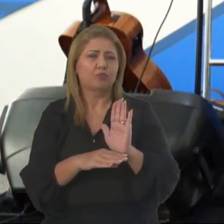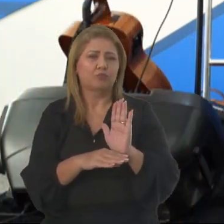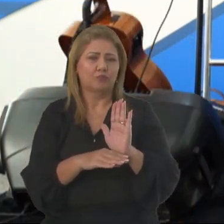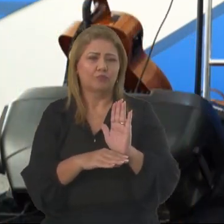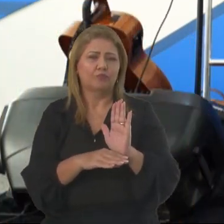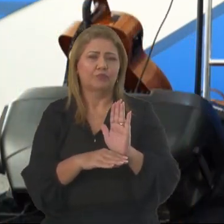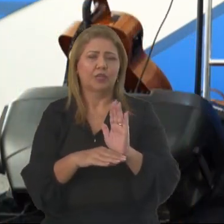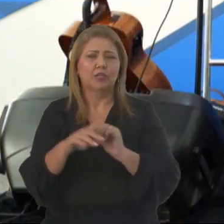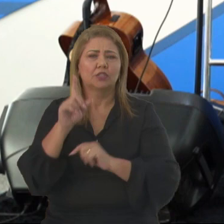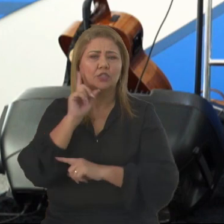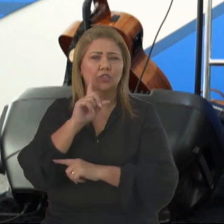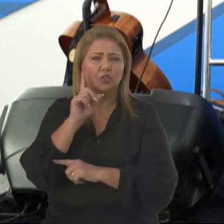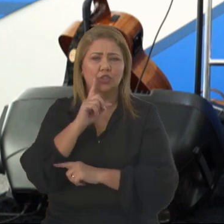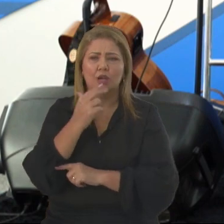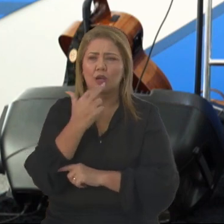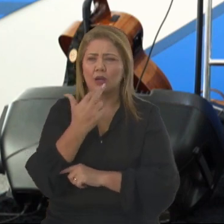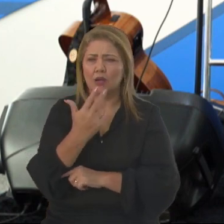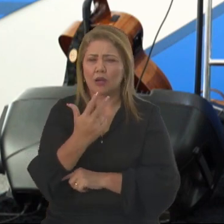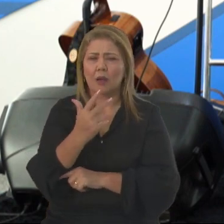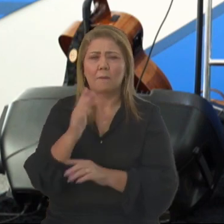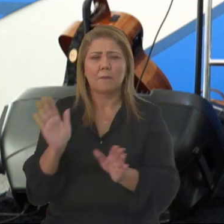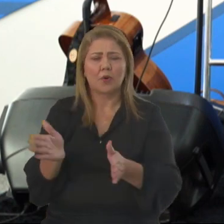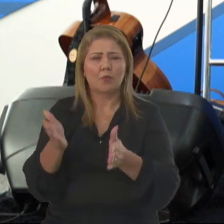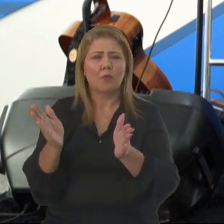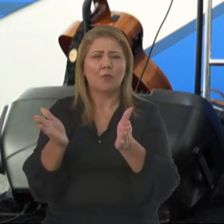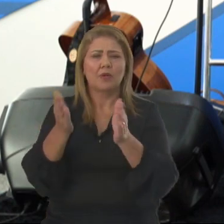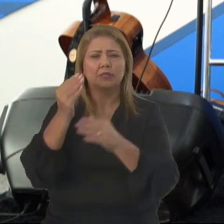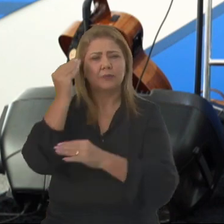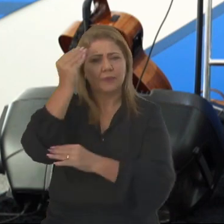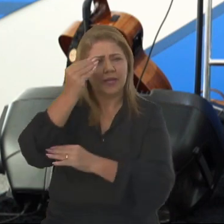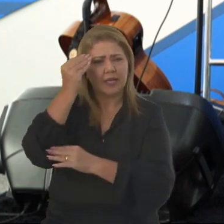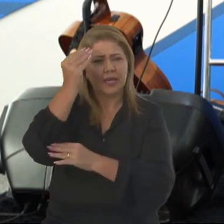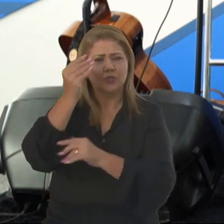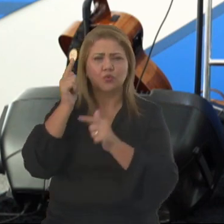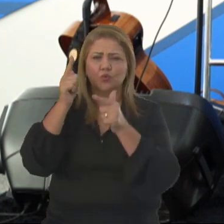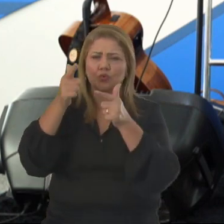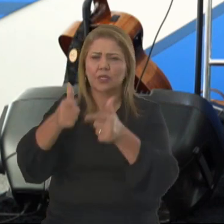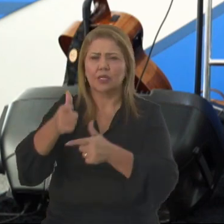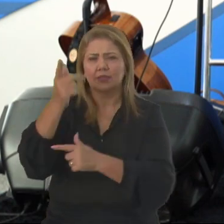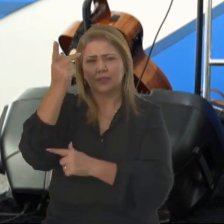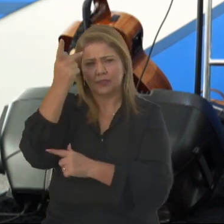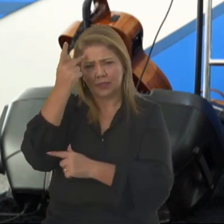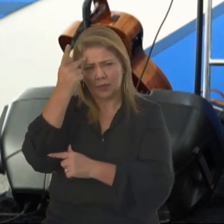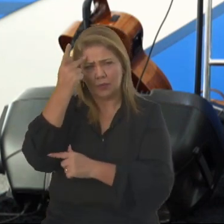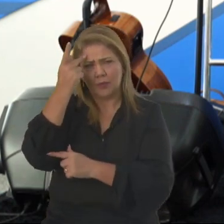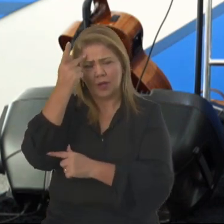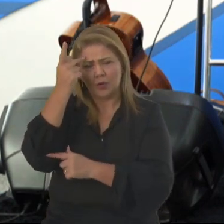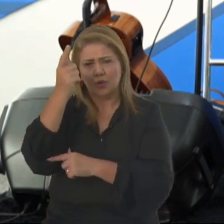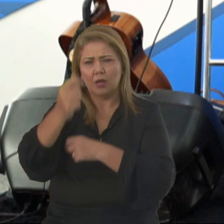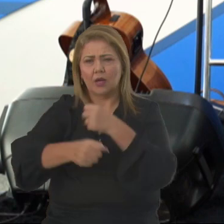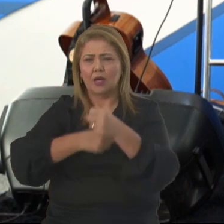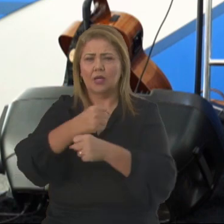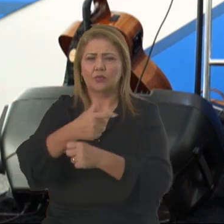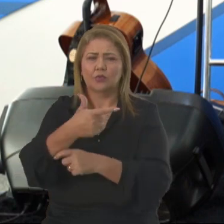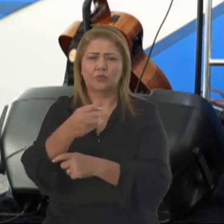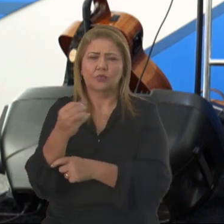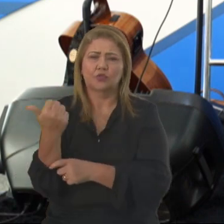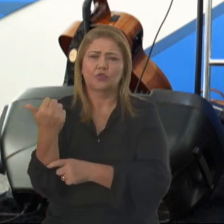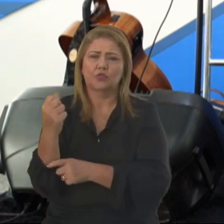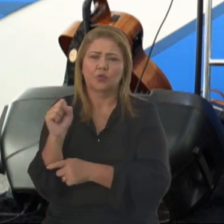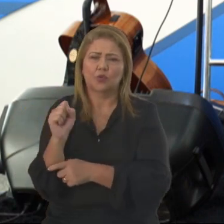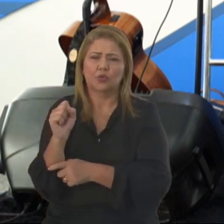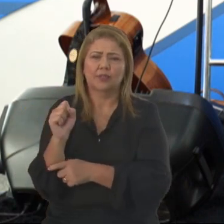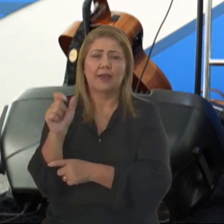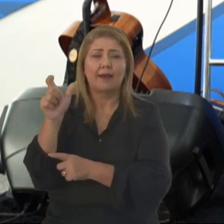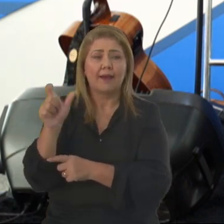Hervicker e promovido pela Experiência de Sucesso de São Paulo em 2018. Débora Brum possui mais